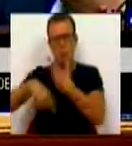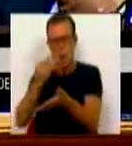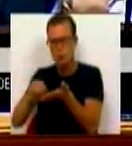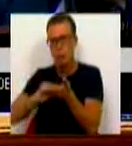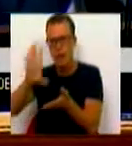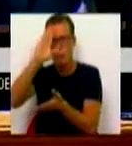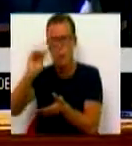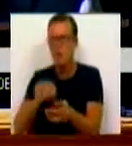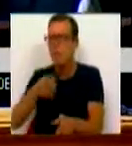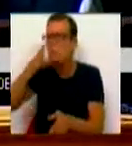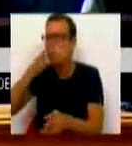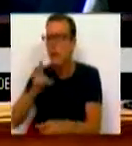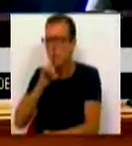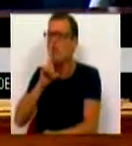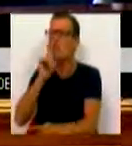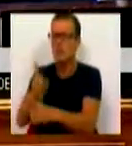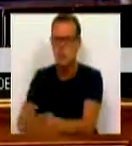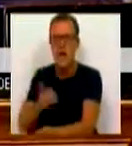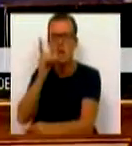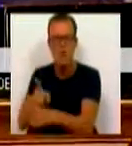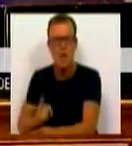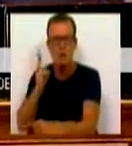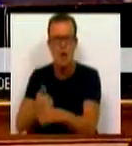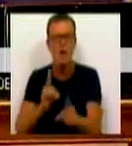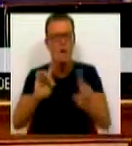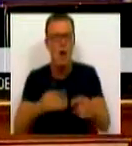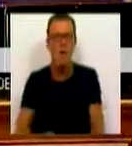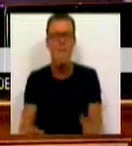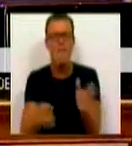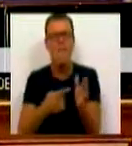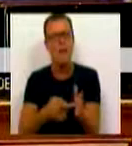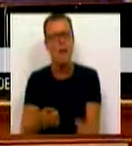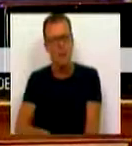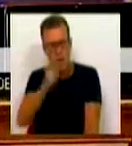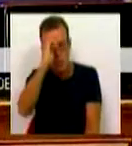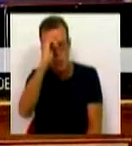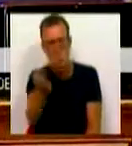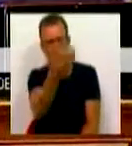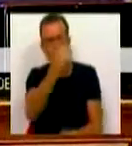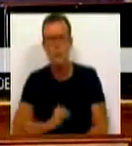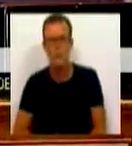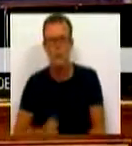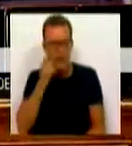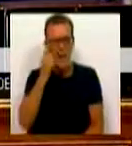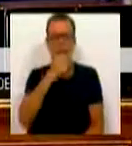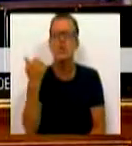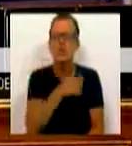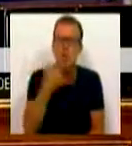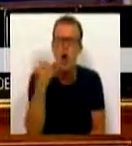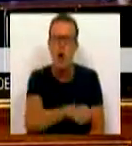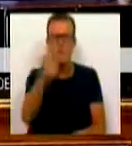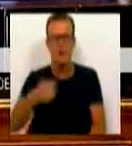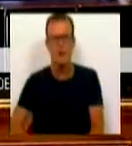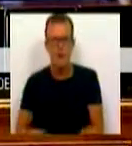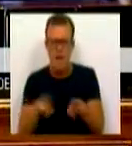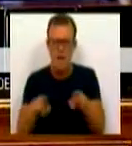acabou de dar as mesmas explicações, não é sério, é falta de respeito para quem está em sofrimento, é falta de